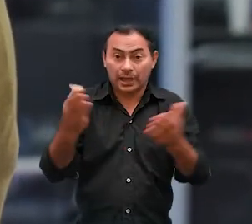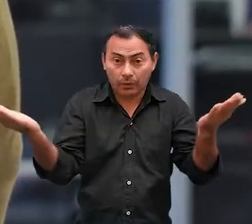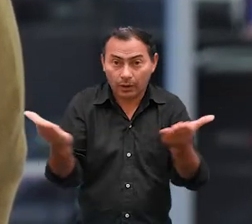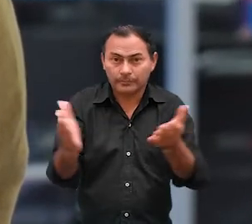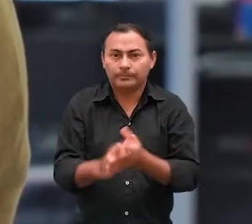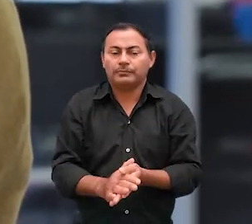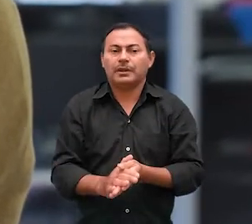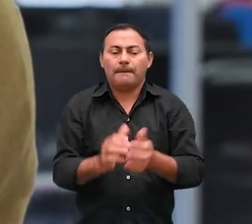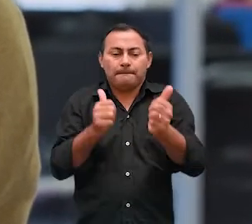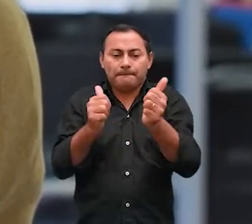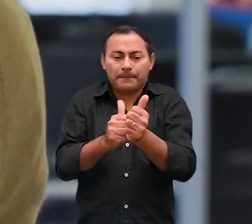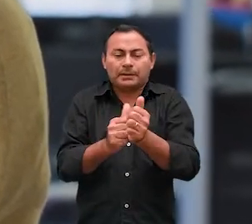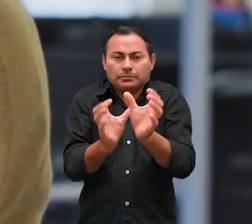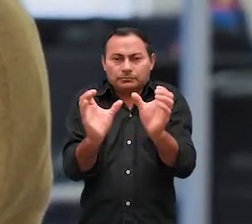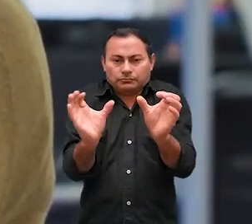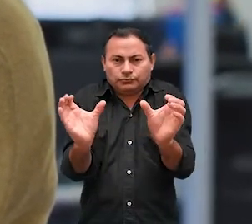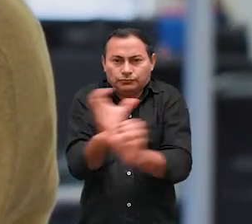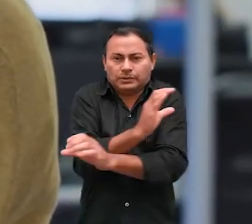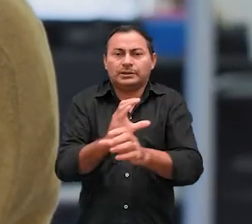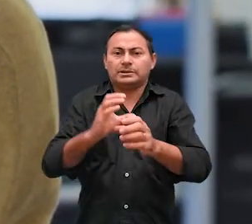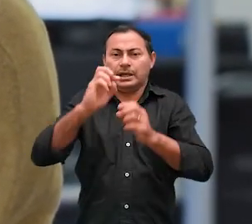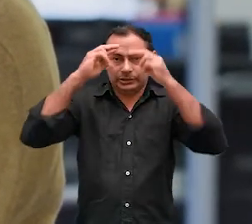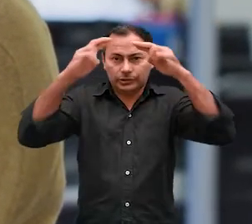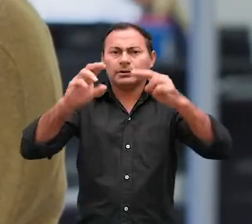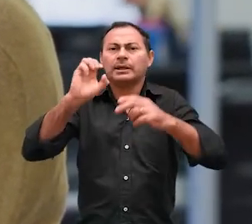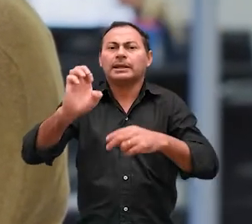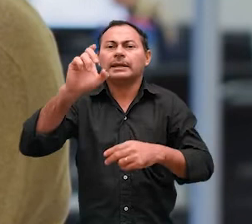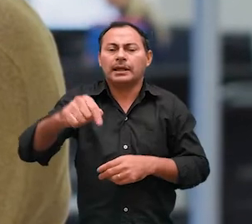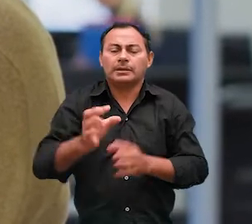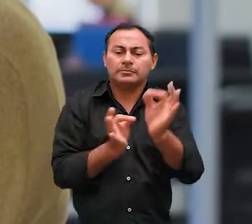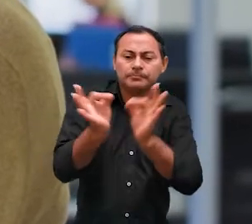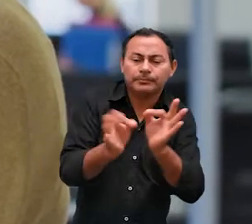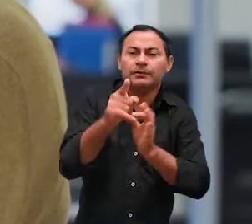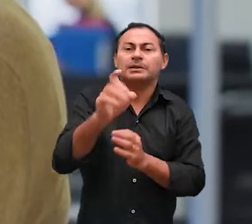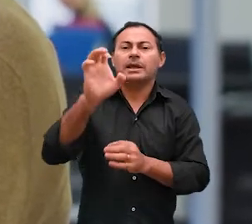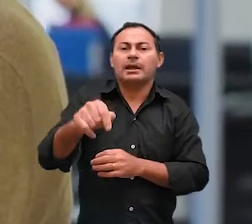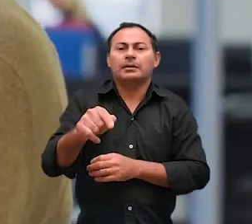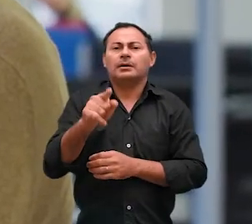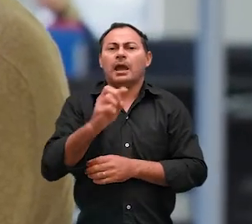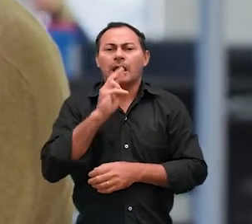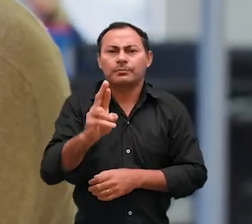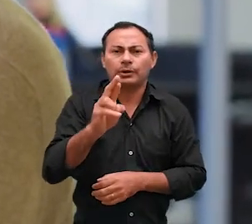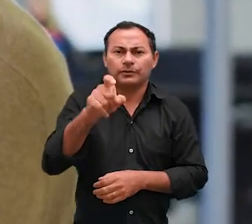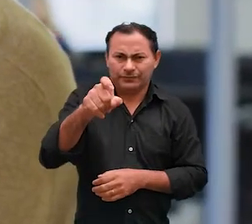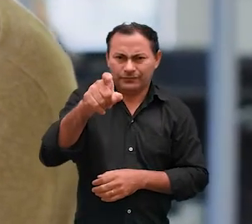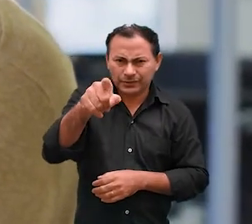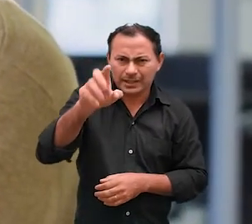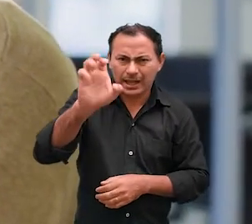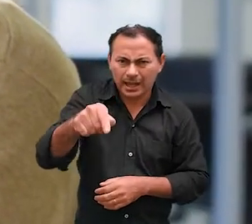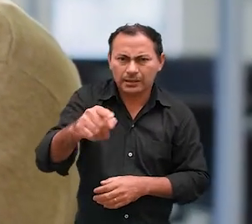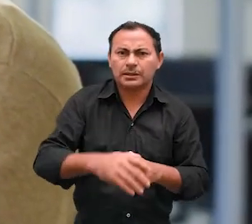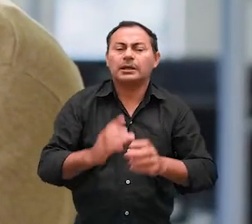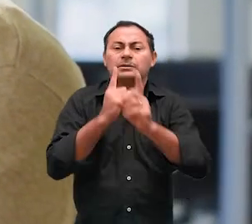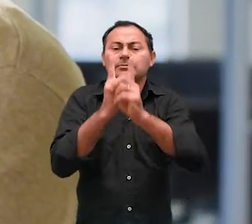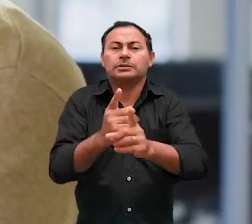responder agora que estamos perto da conclusão desse Retiro é que tipo de solução você é que tipo de resposta